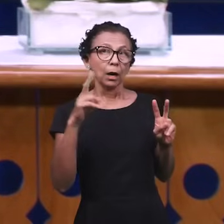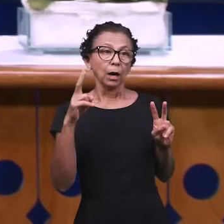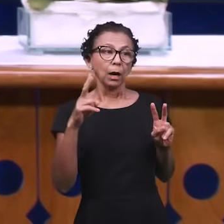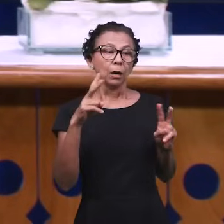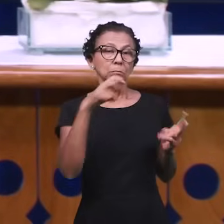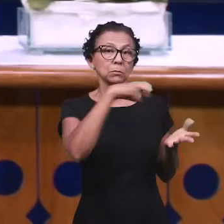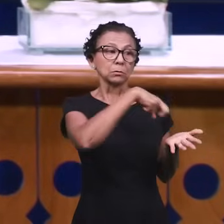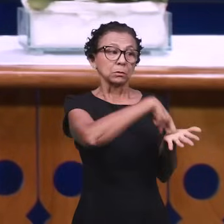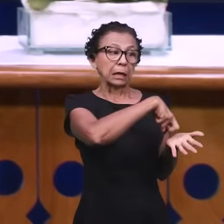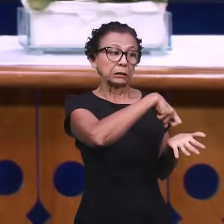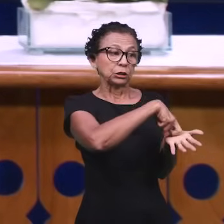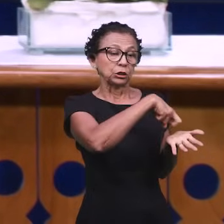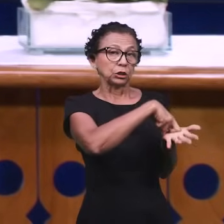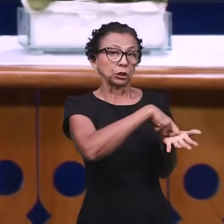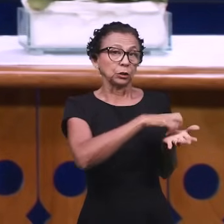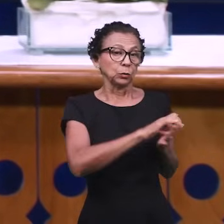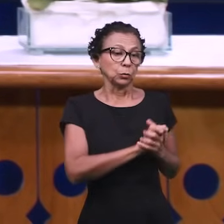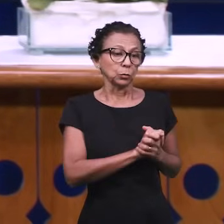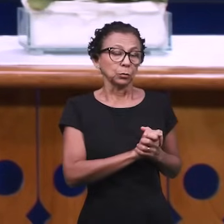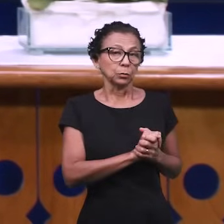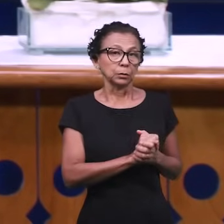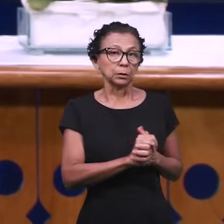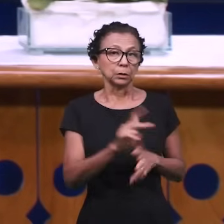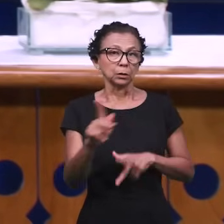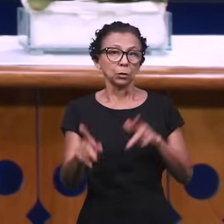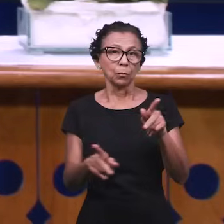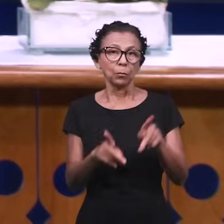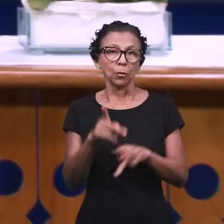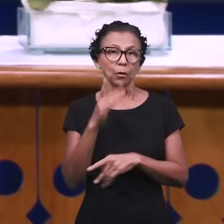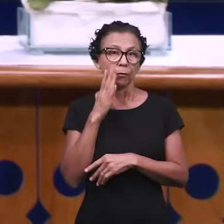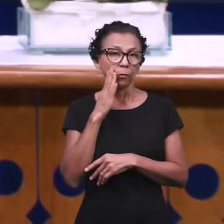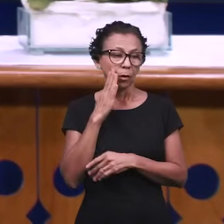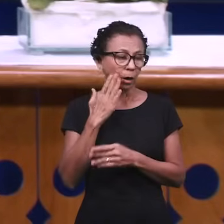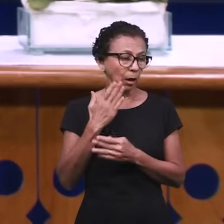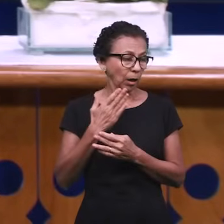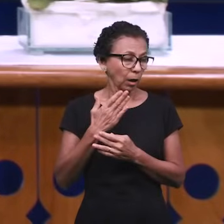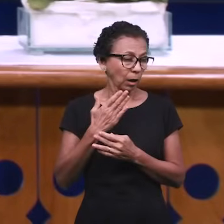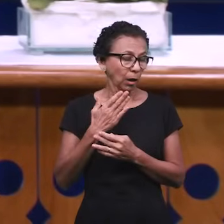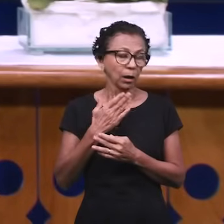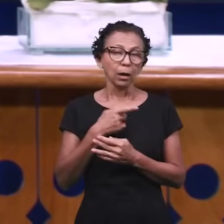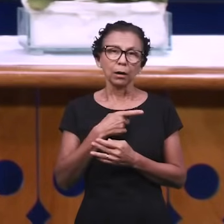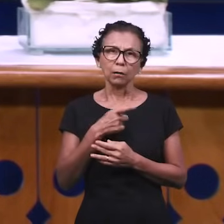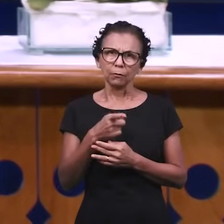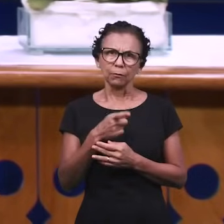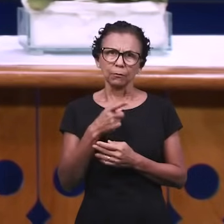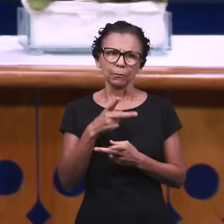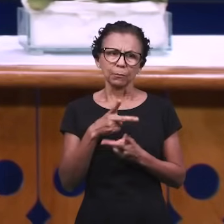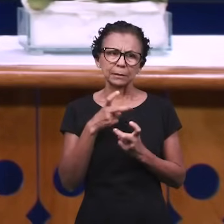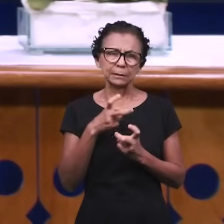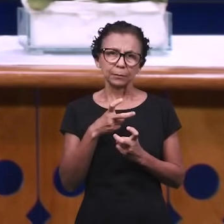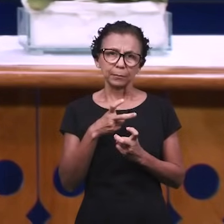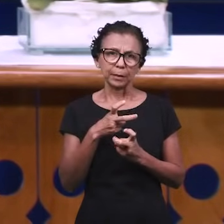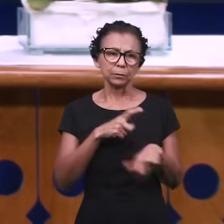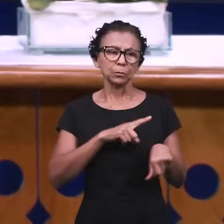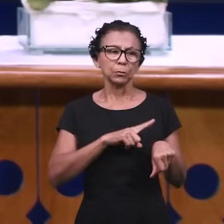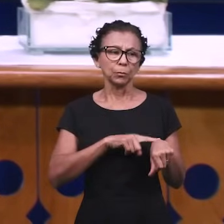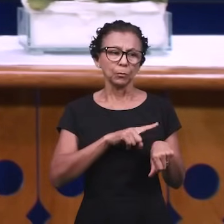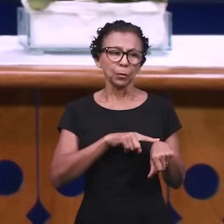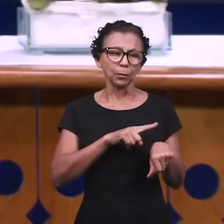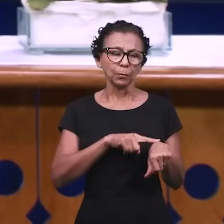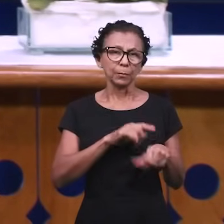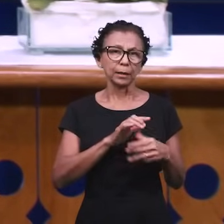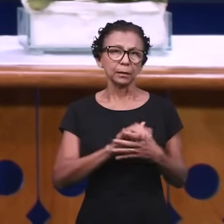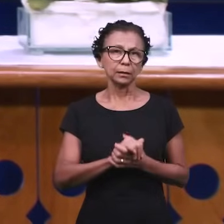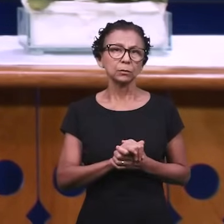serviam de conscientização do momento que eles estavam vivendo, que precedia a vinda do